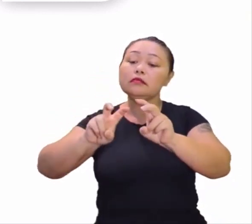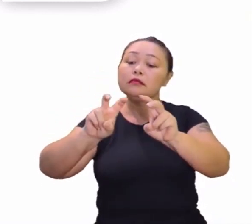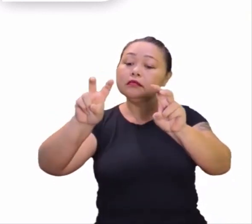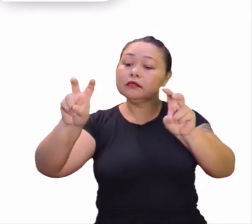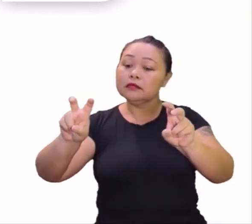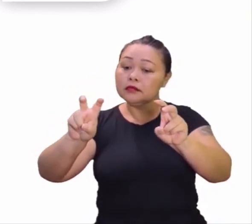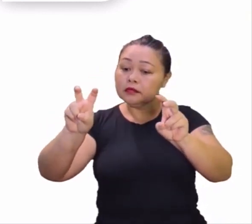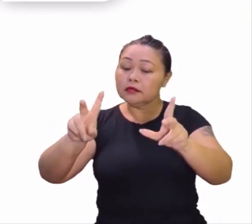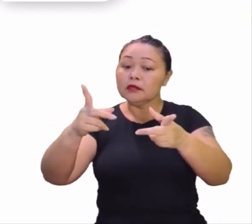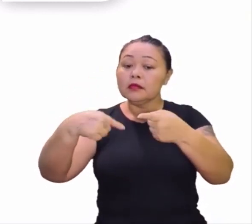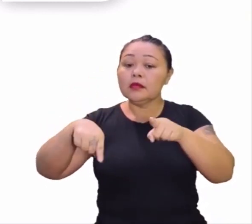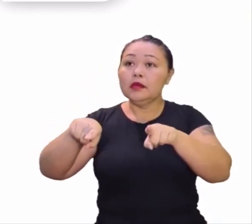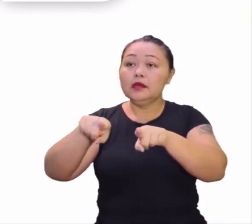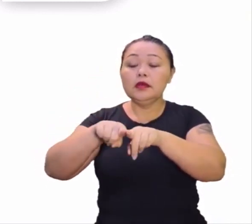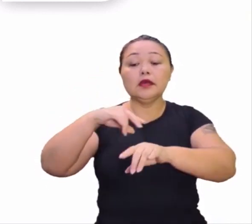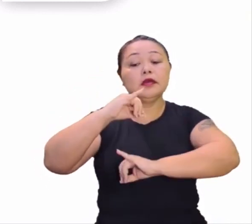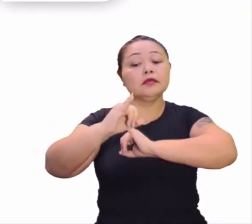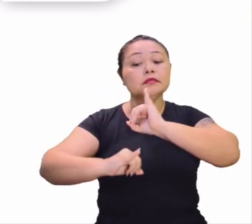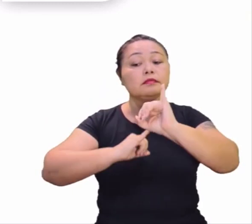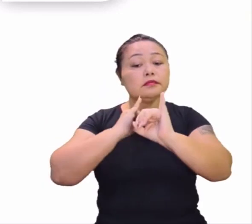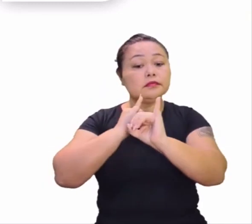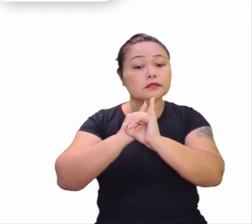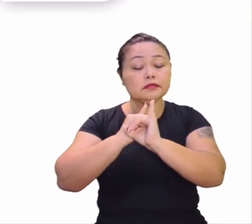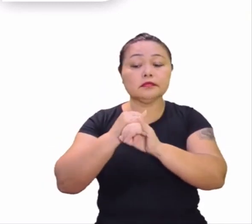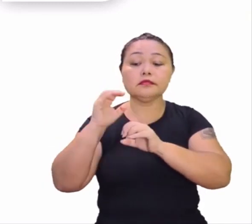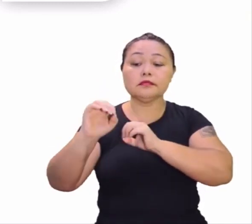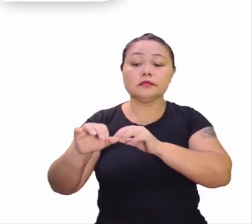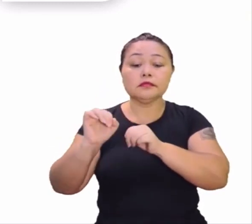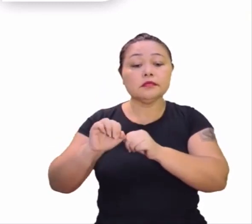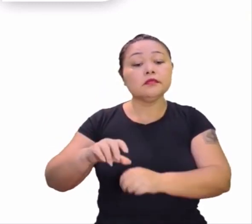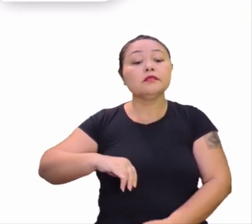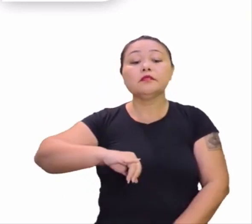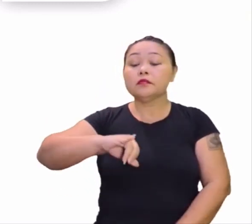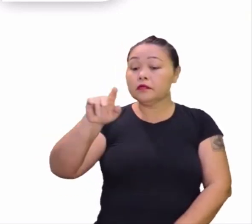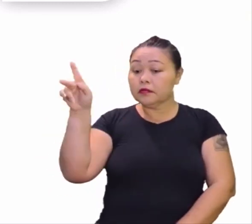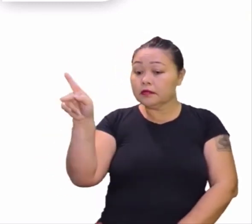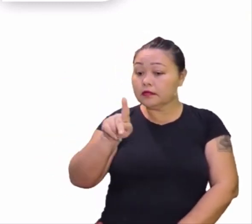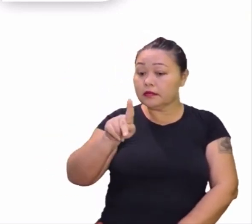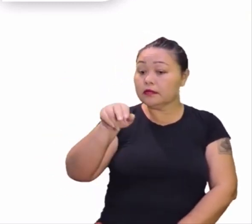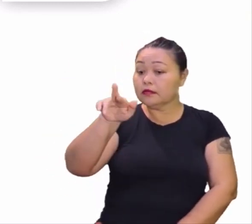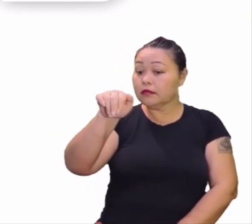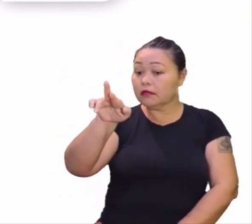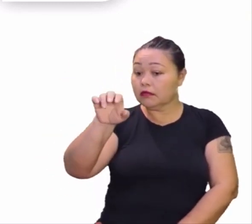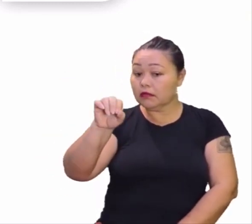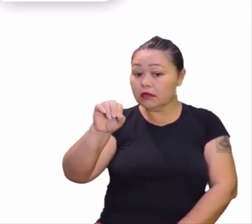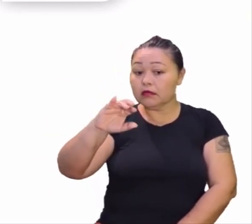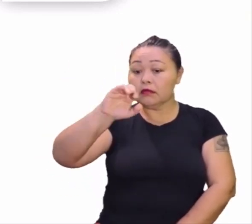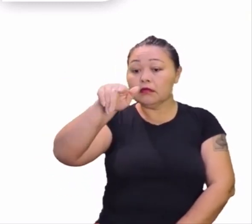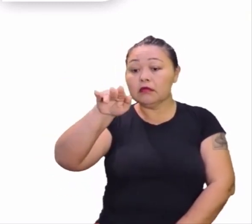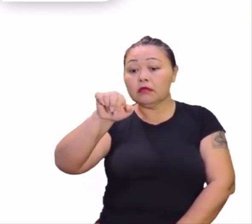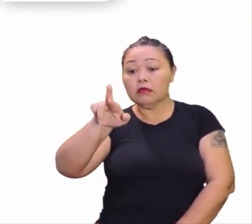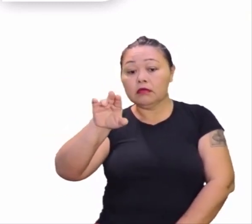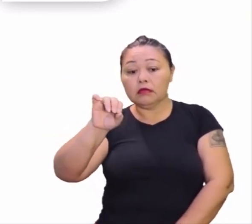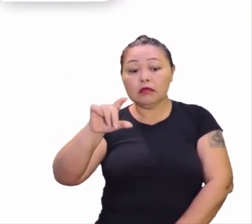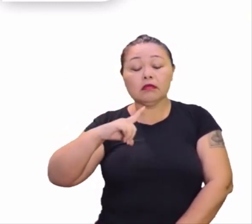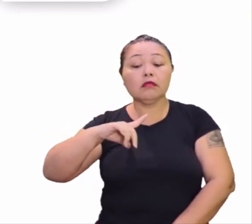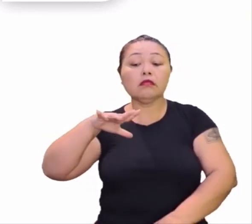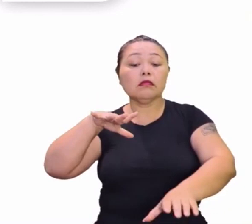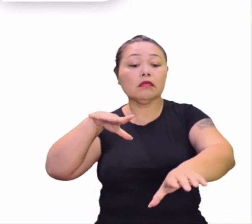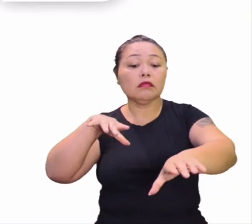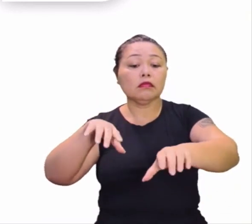Rogério, presente aí para a garotada. Então, galera, sou o professor Rogério Cajueiro, licenciatura plena em Geografia, e